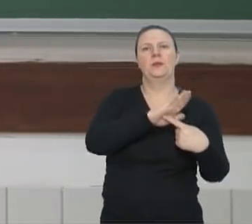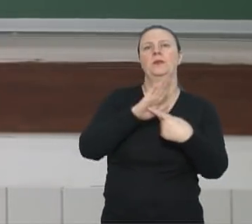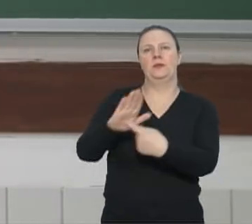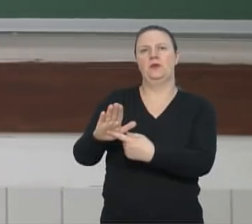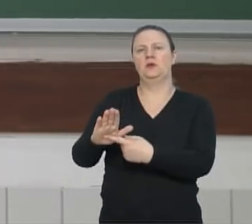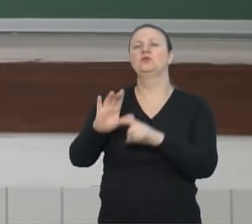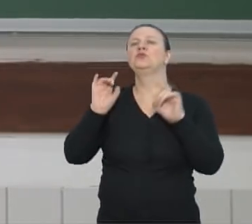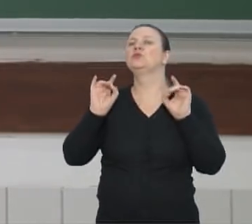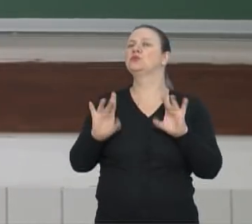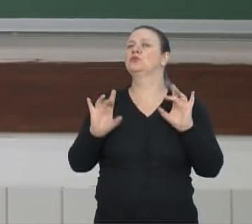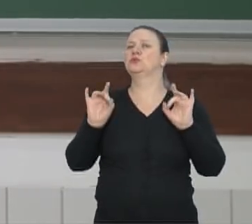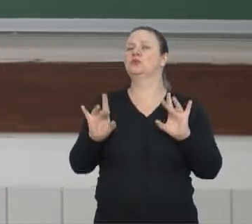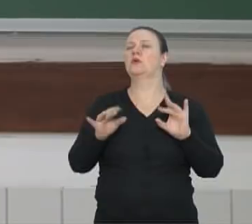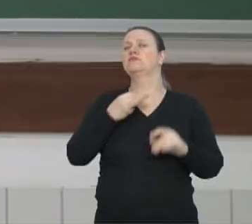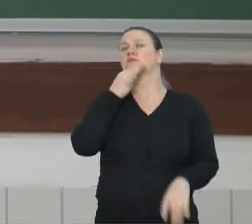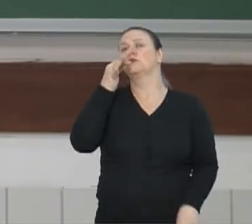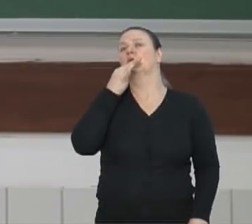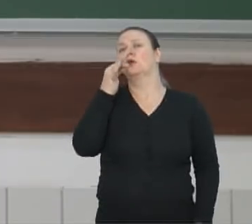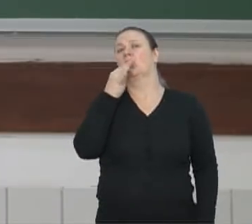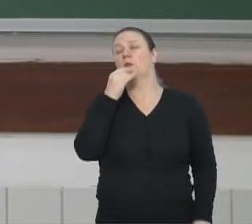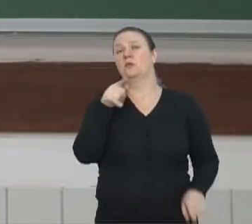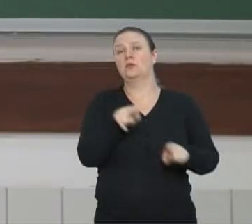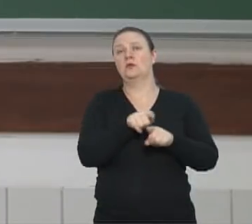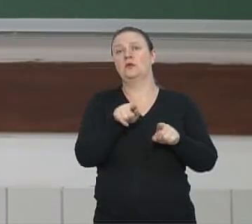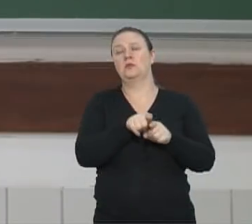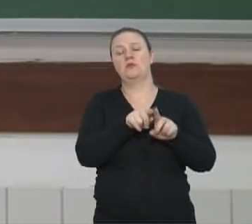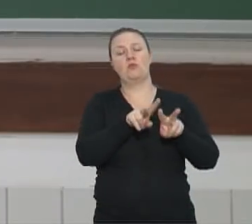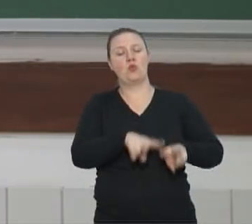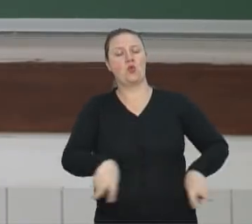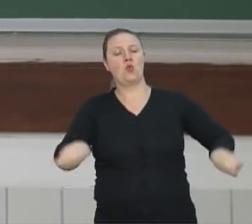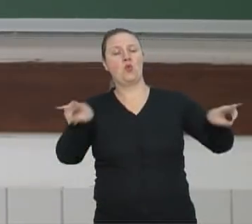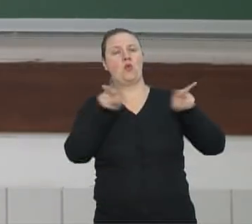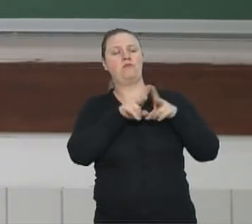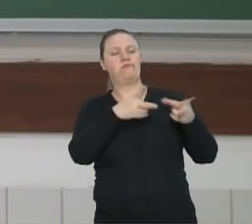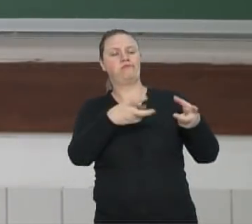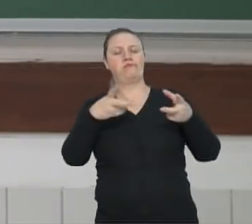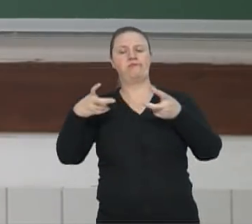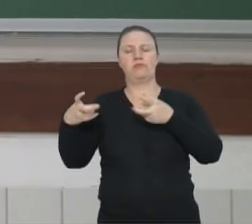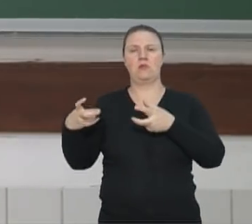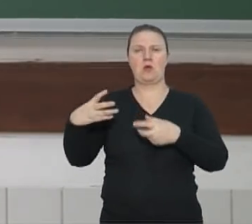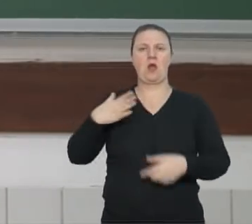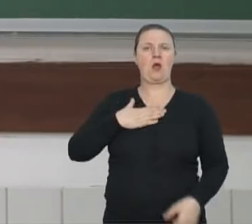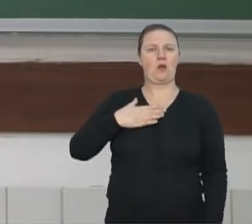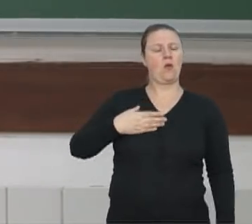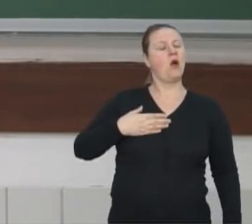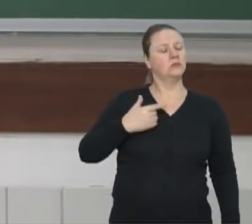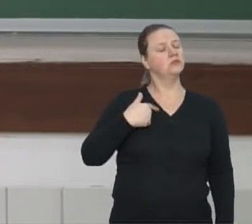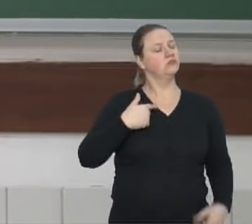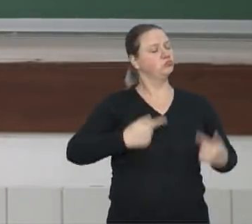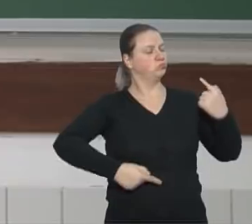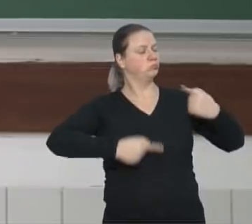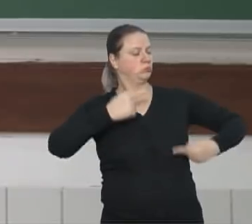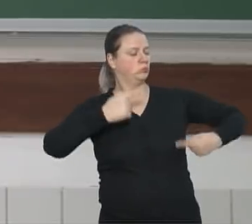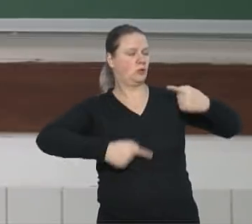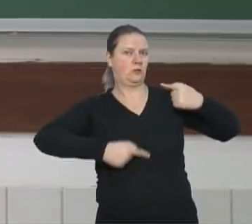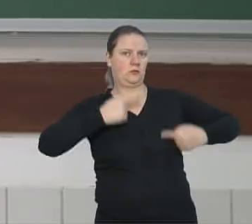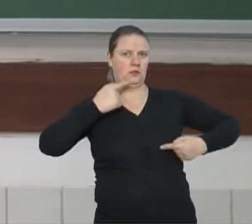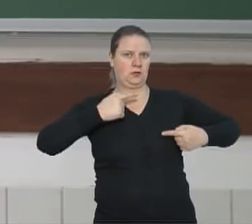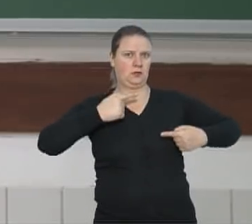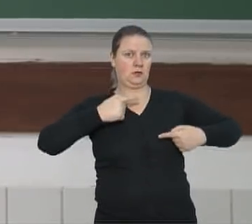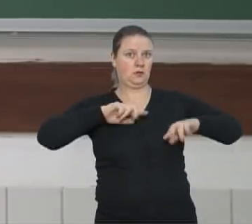trazer o quê? A argumentação e a bagagem de mundo que eu tenho. Aí um outro vai debater comigo, isso, aquilo, é